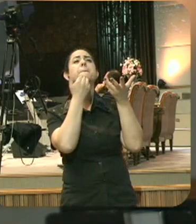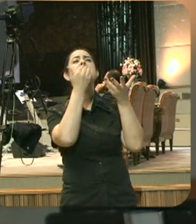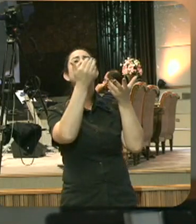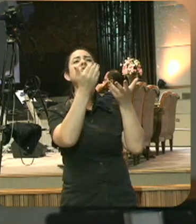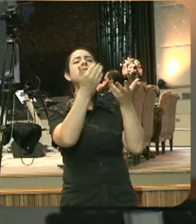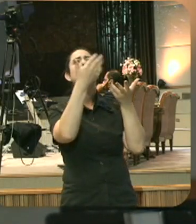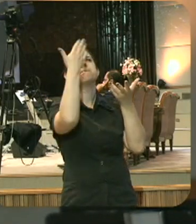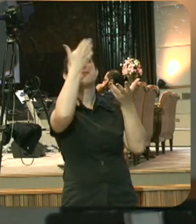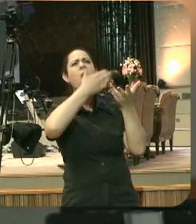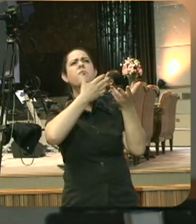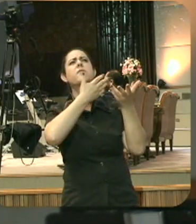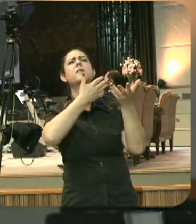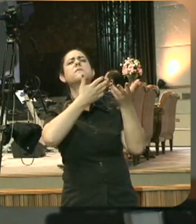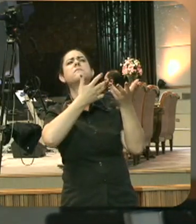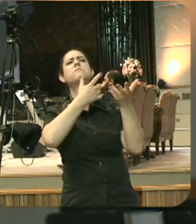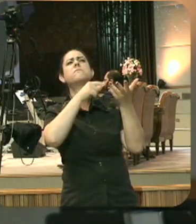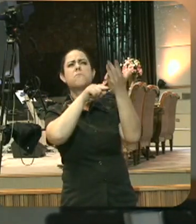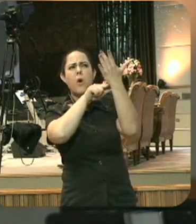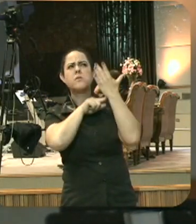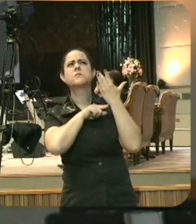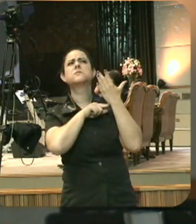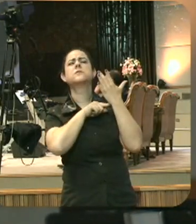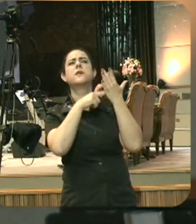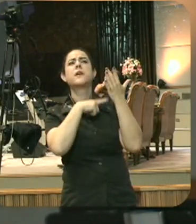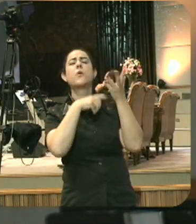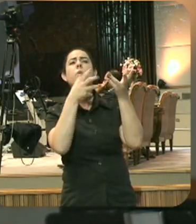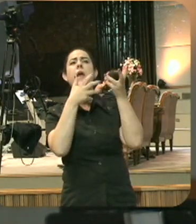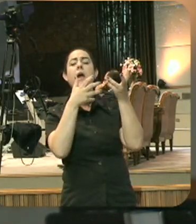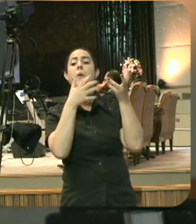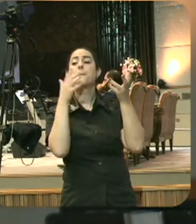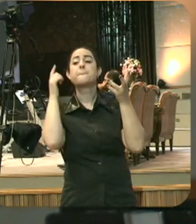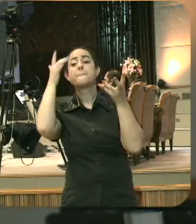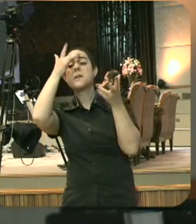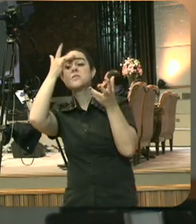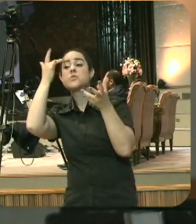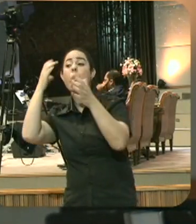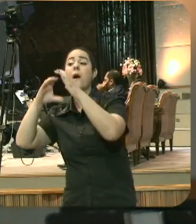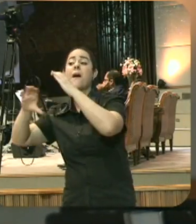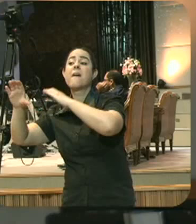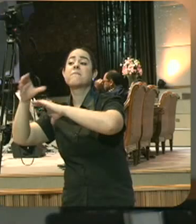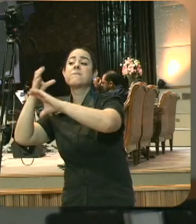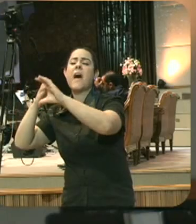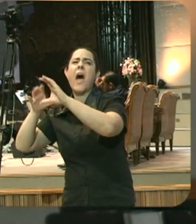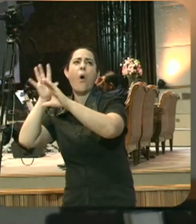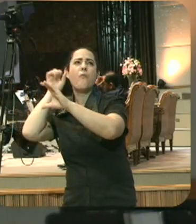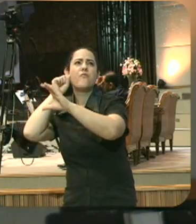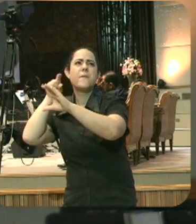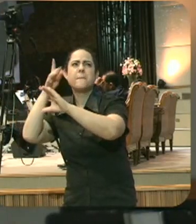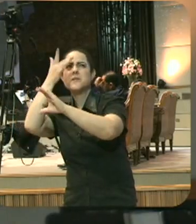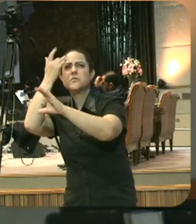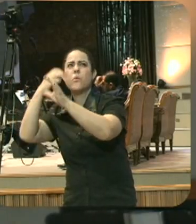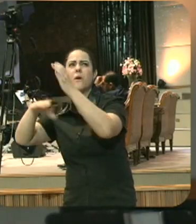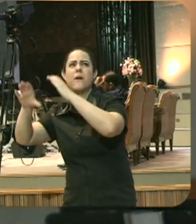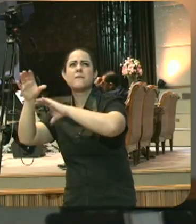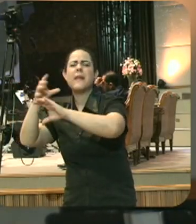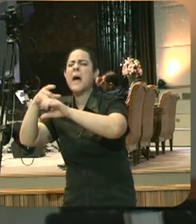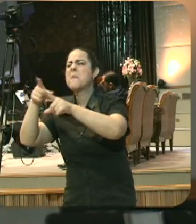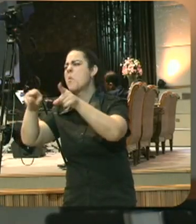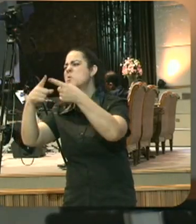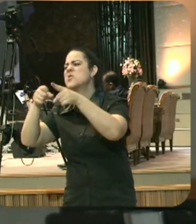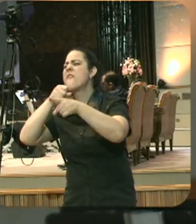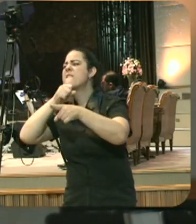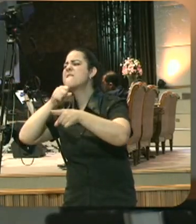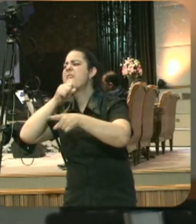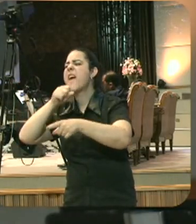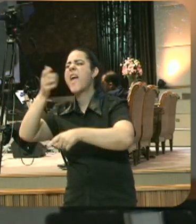um sinal. Eu gostaria de ouvir alguém cantar uma velha canção, que